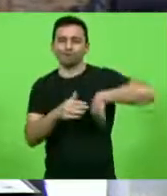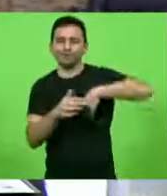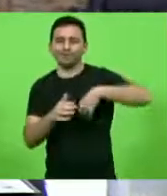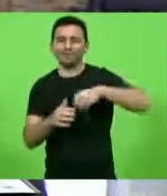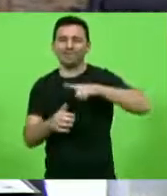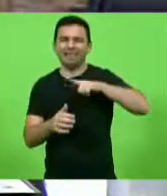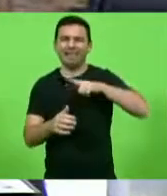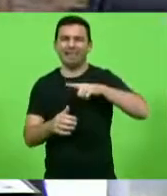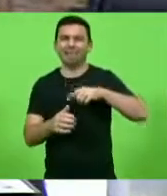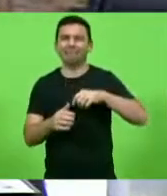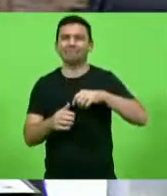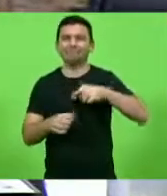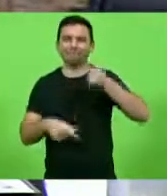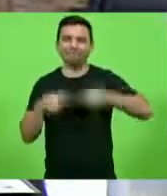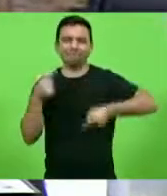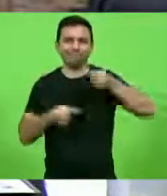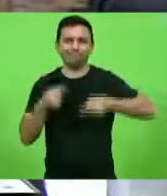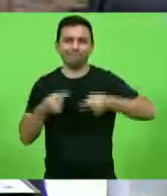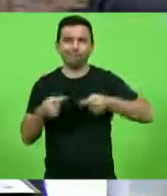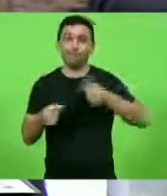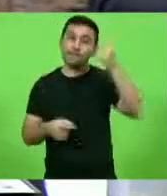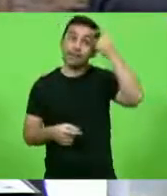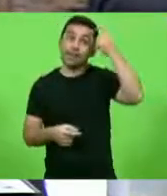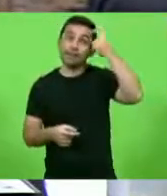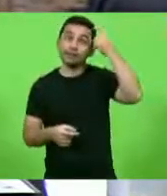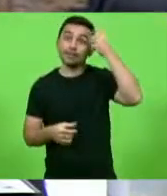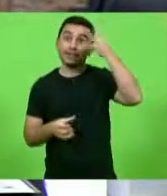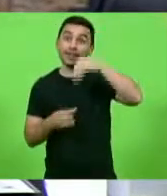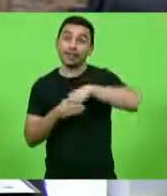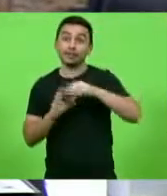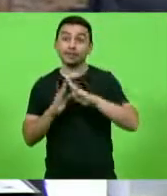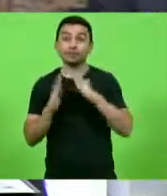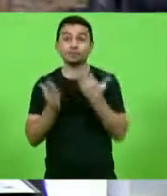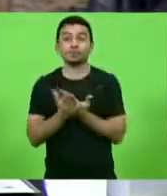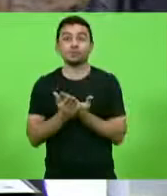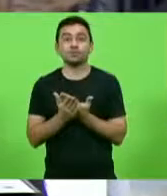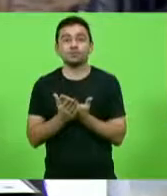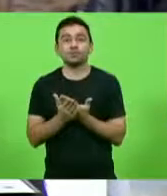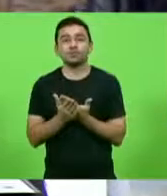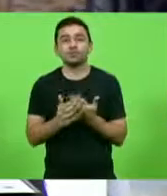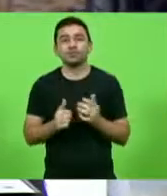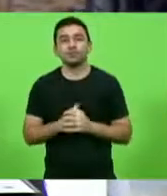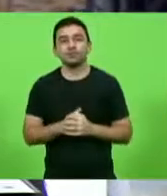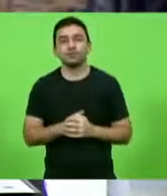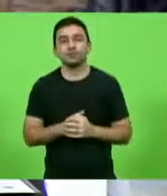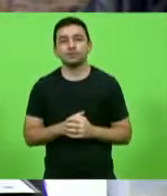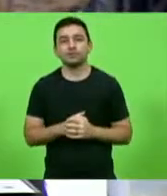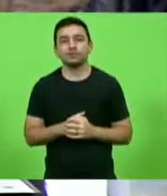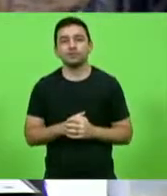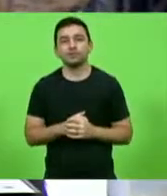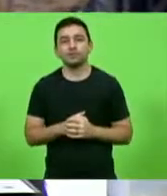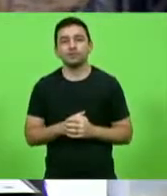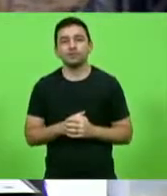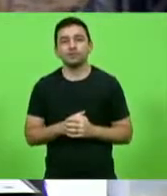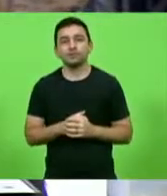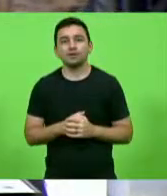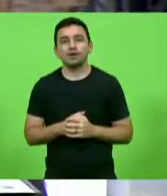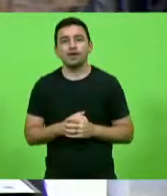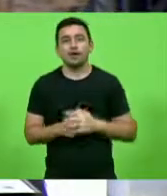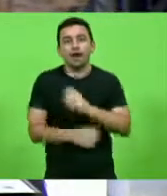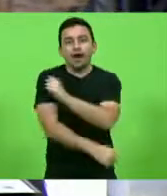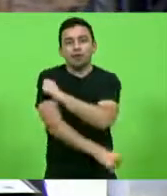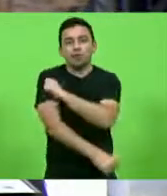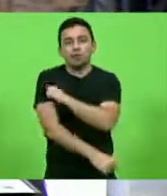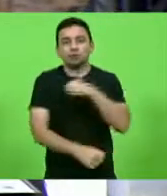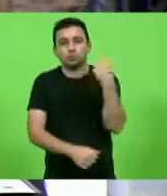E é lamentável achar que é na escola o problema. A escola, hoje em dia, vê aluno batendo em